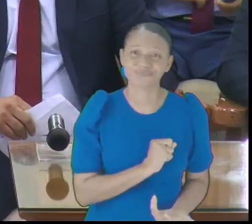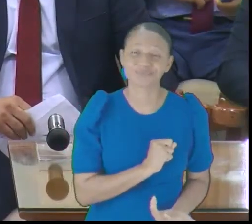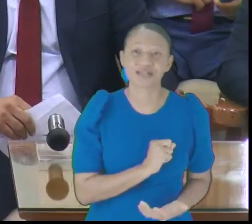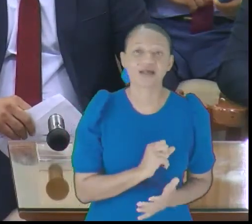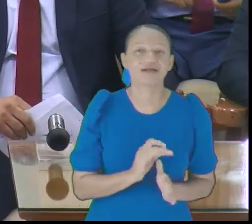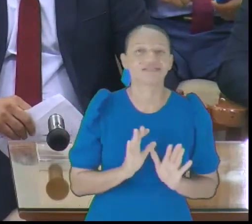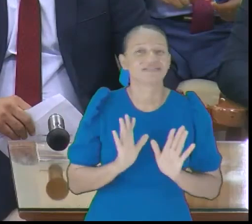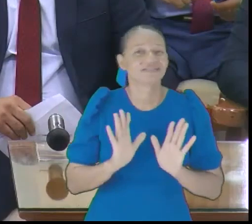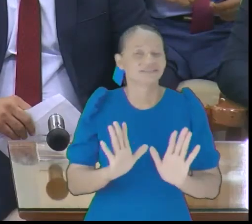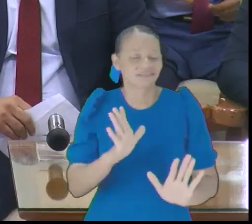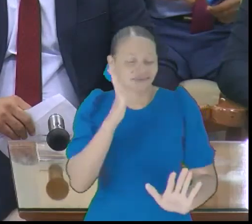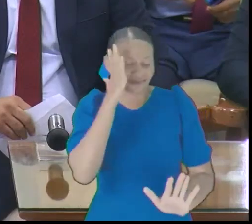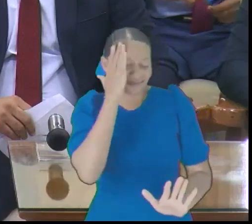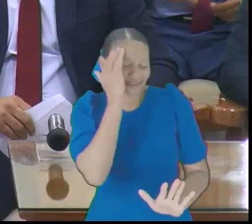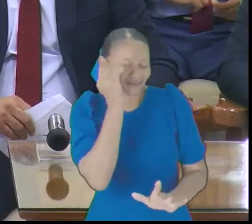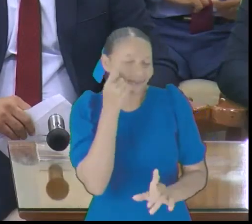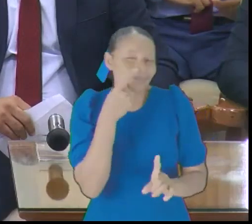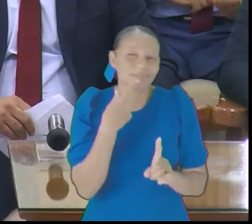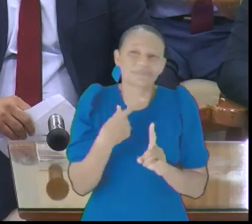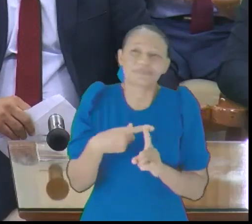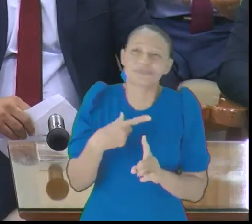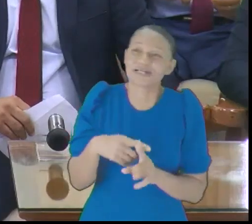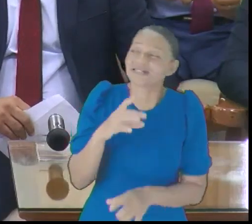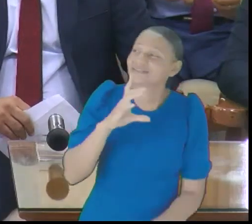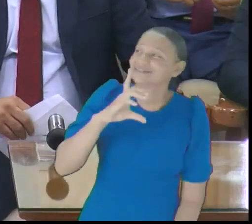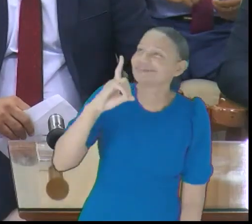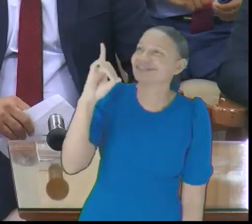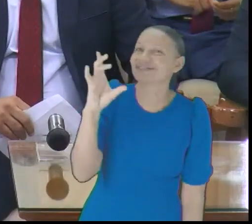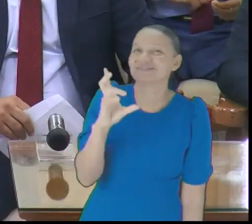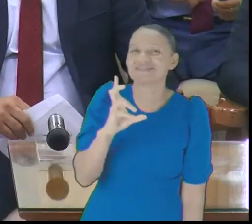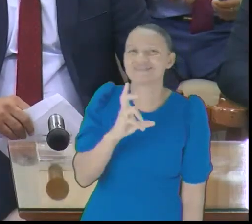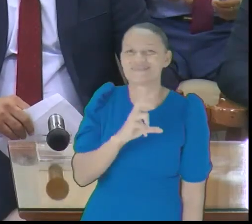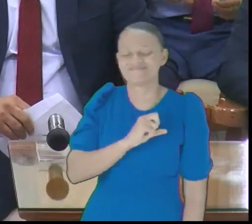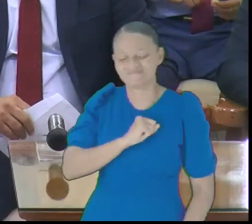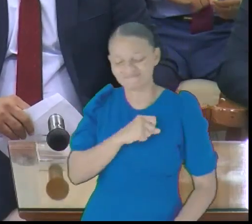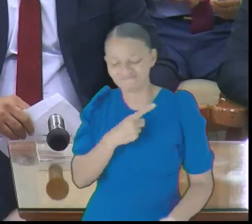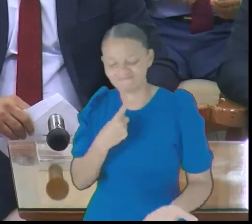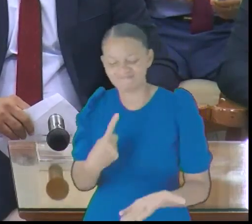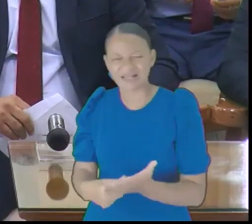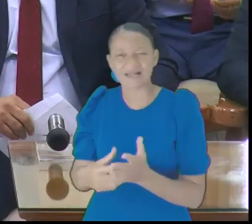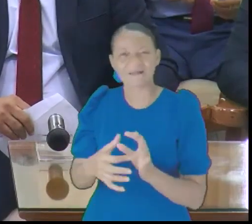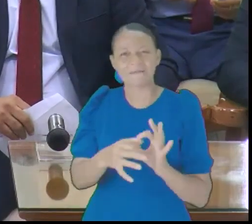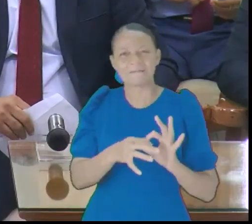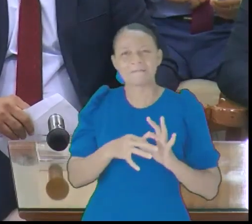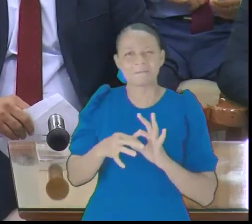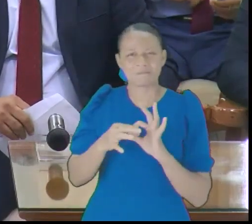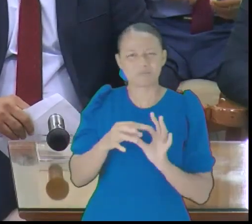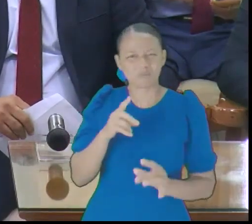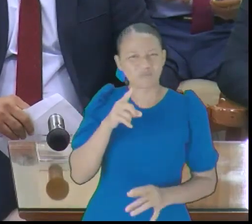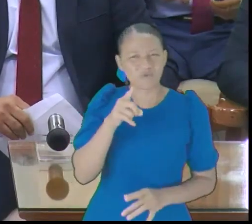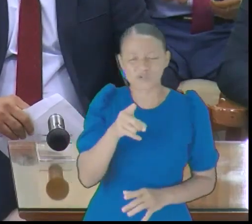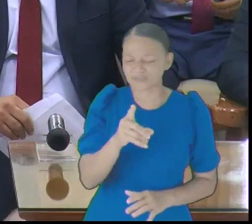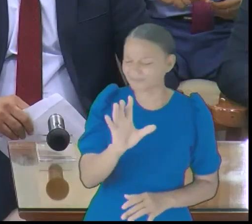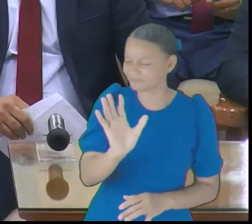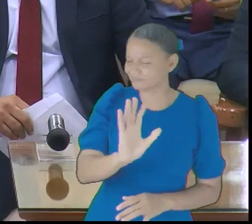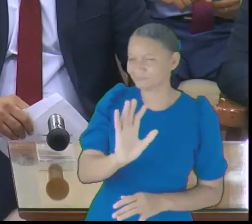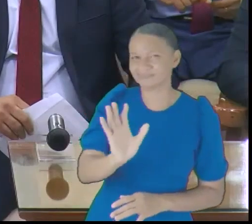Mas sabe por que é que Deus te ama e fez uma aliança? A aliança não foi contigo, a